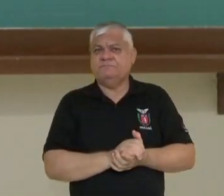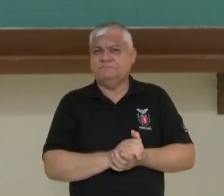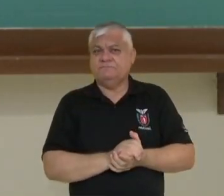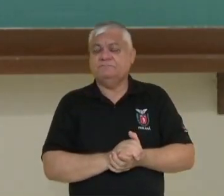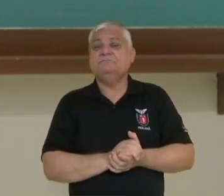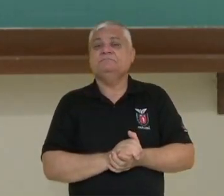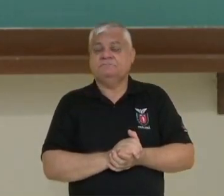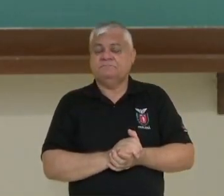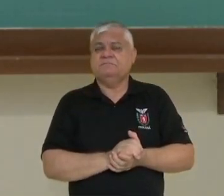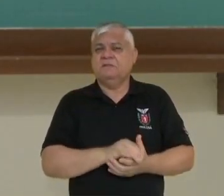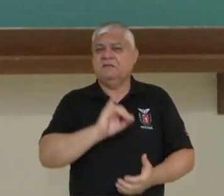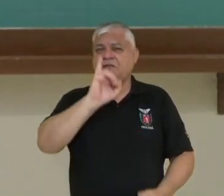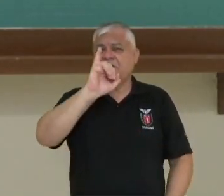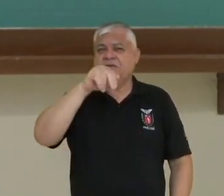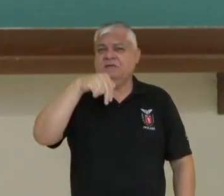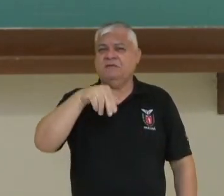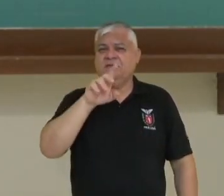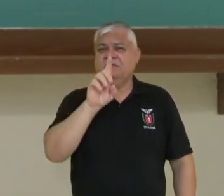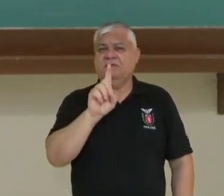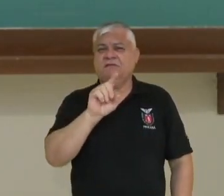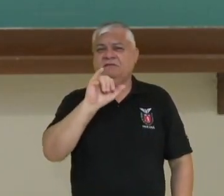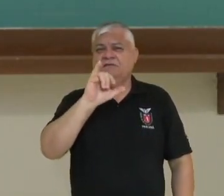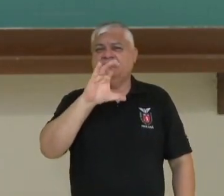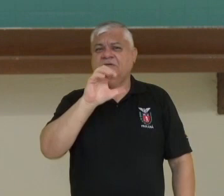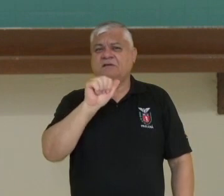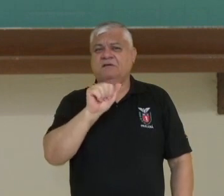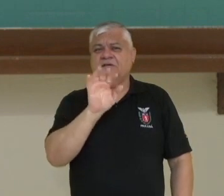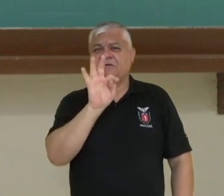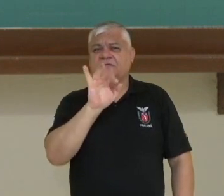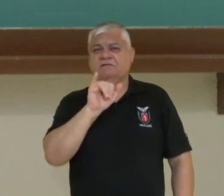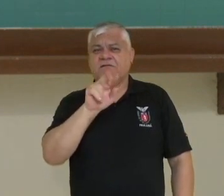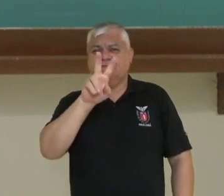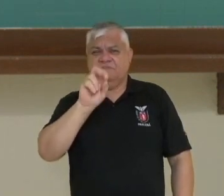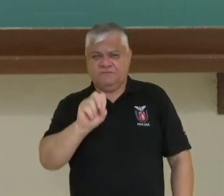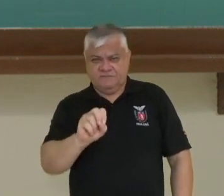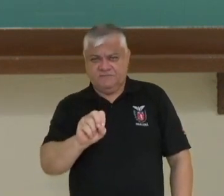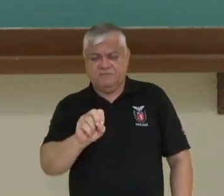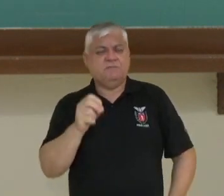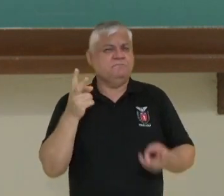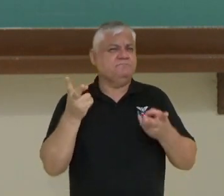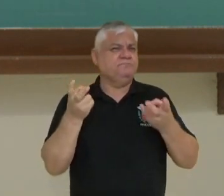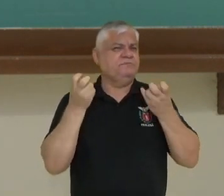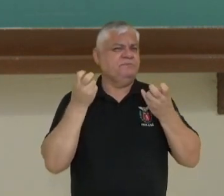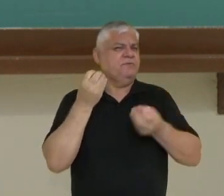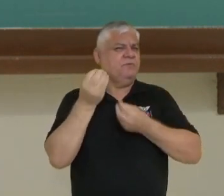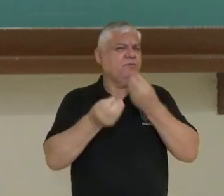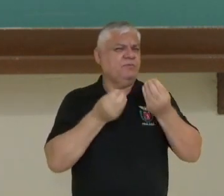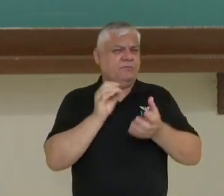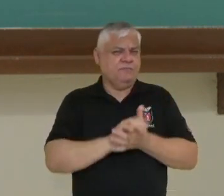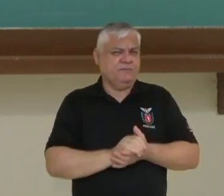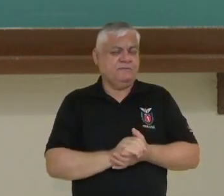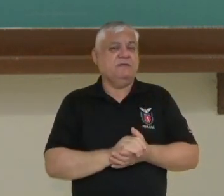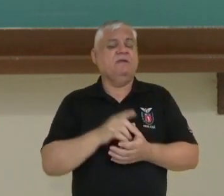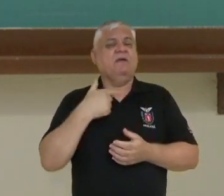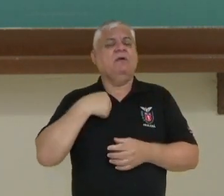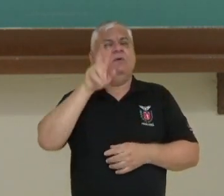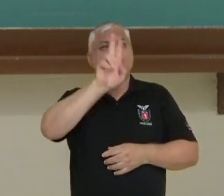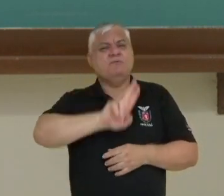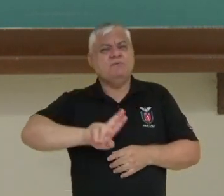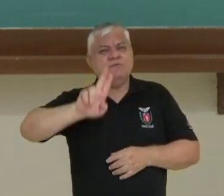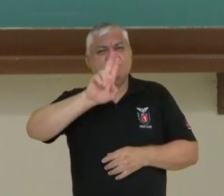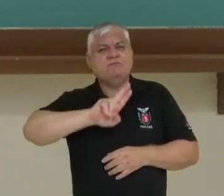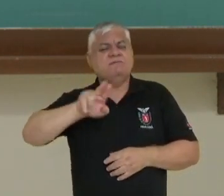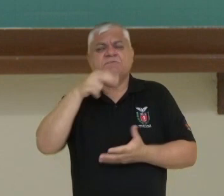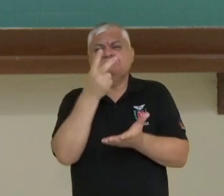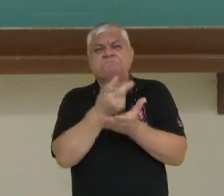modo indicativo. Então é muito interessante nós percebermos o modo indicativo é aquele que nós usamos de